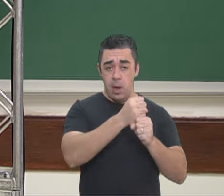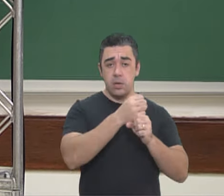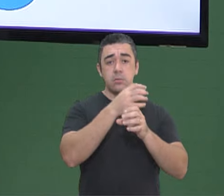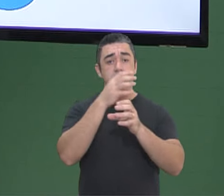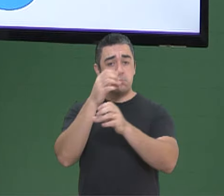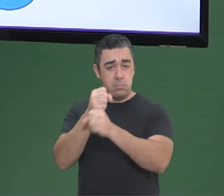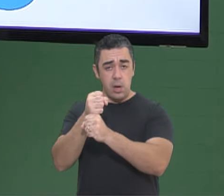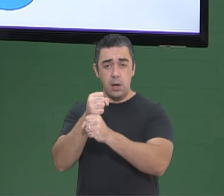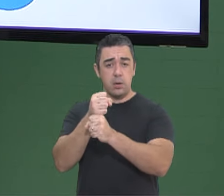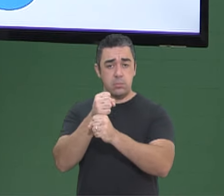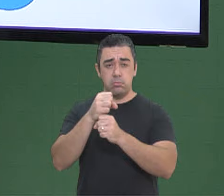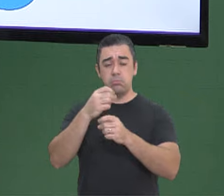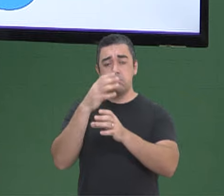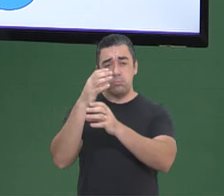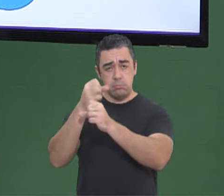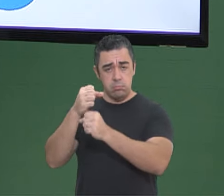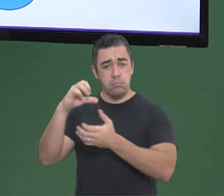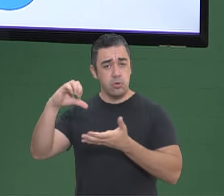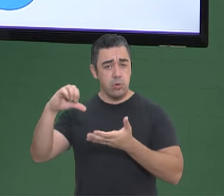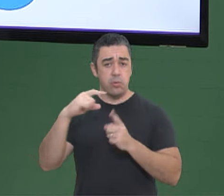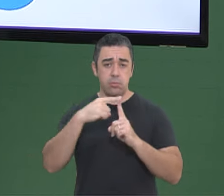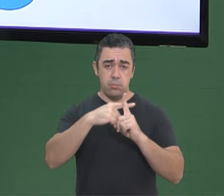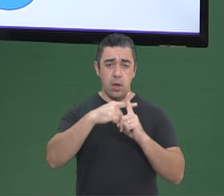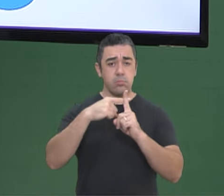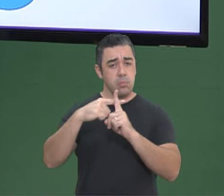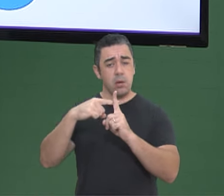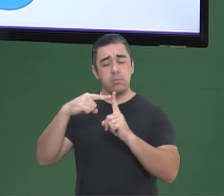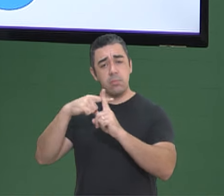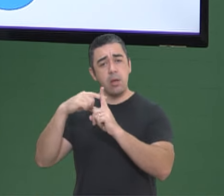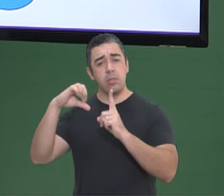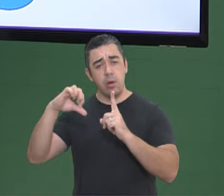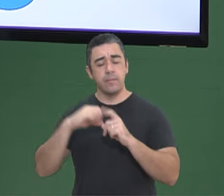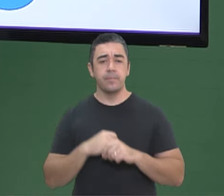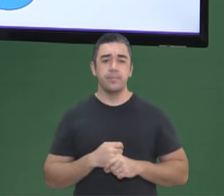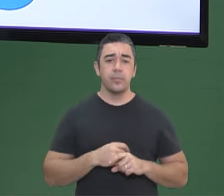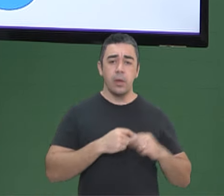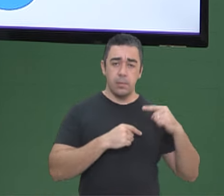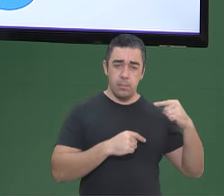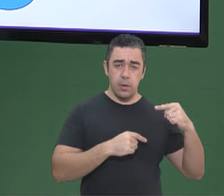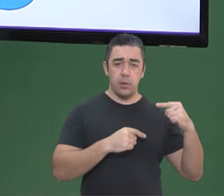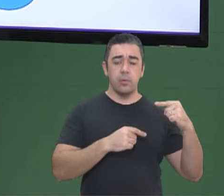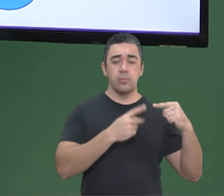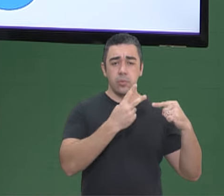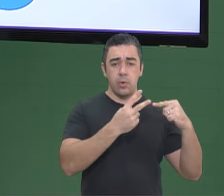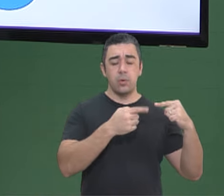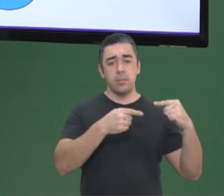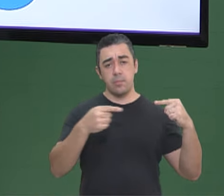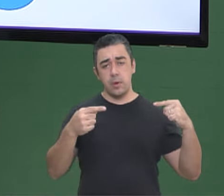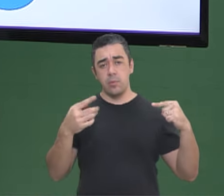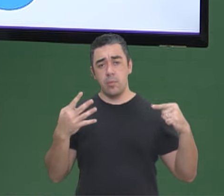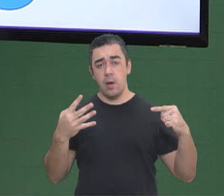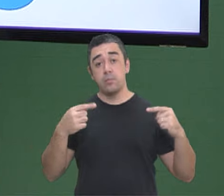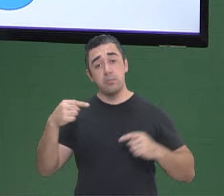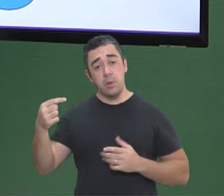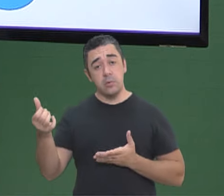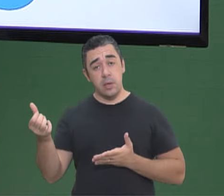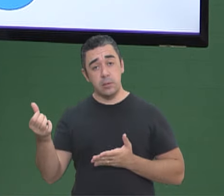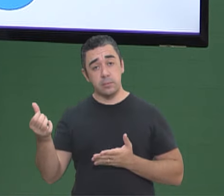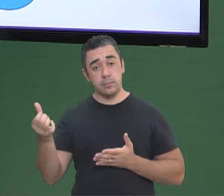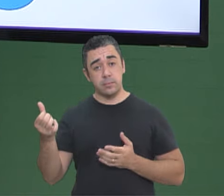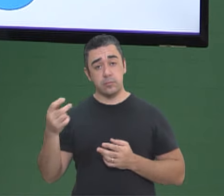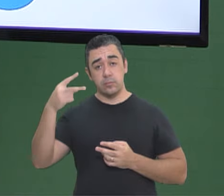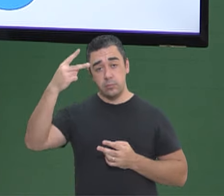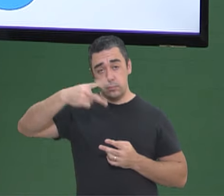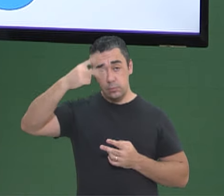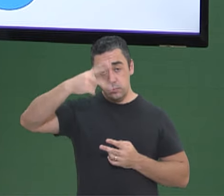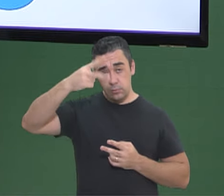última situação, desci 2 andares, subi 6. O meu pensamento foi uma diferença em módulo, não foi?